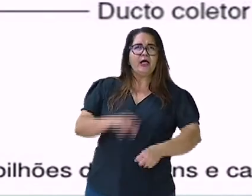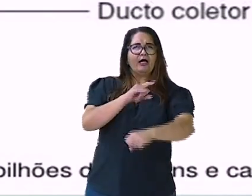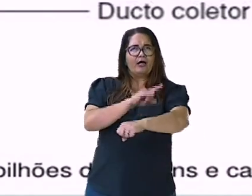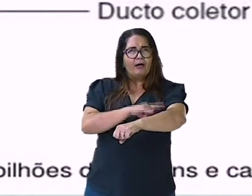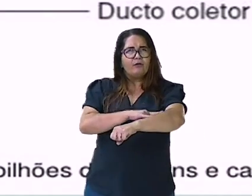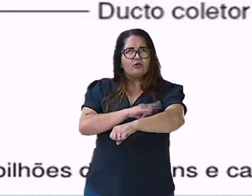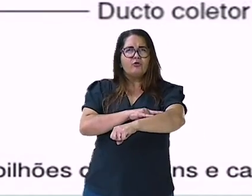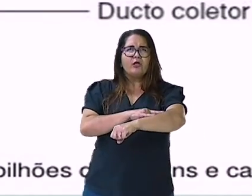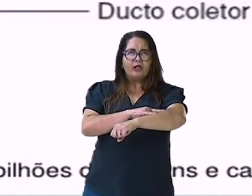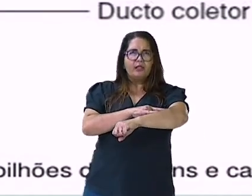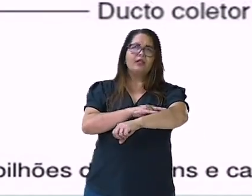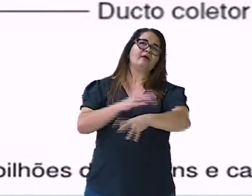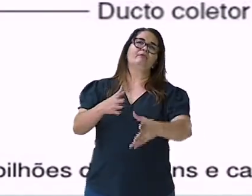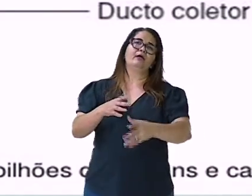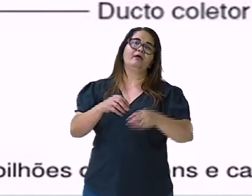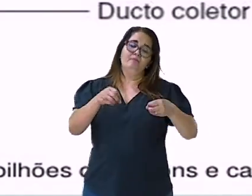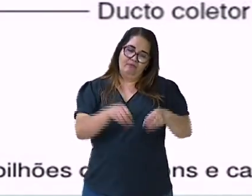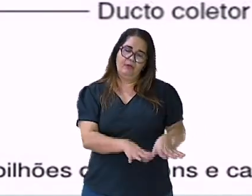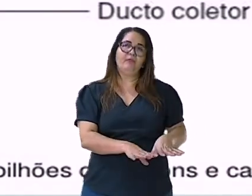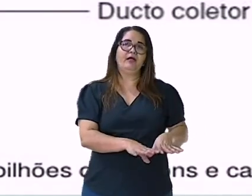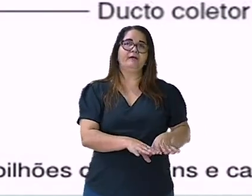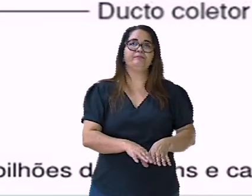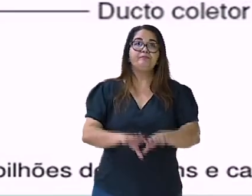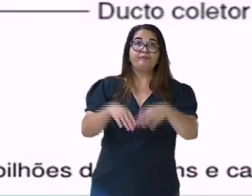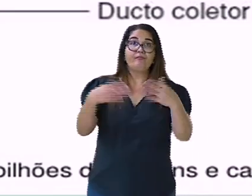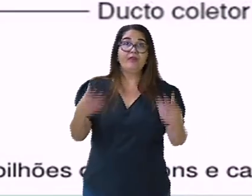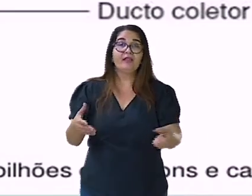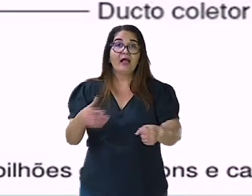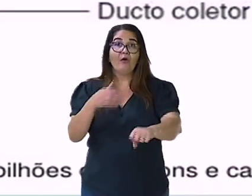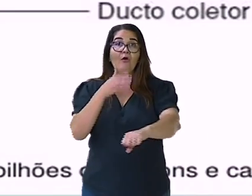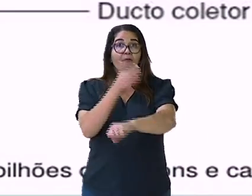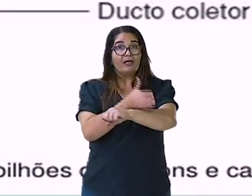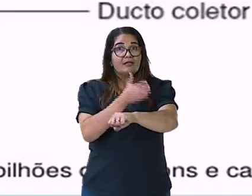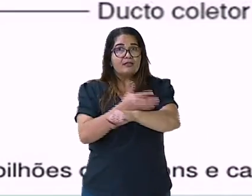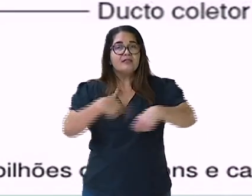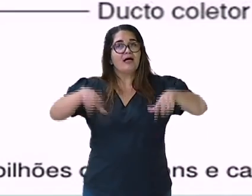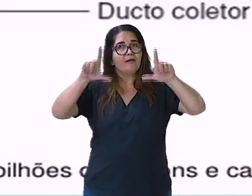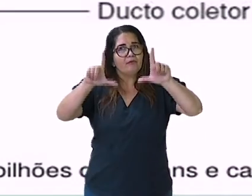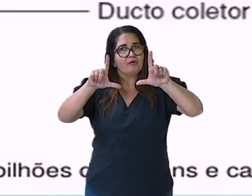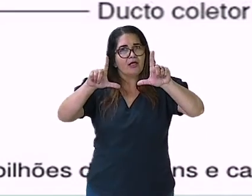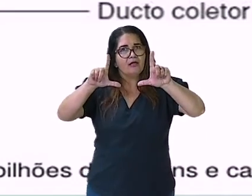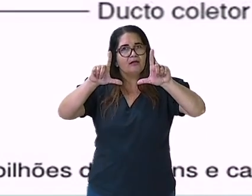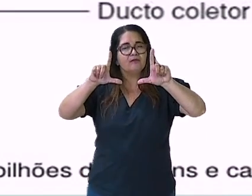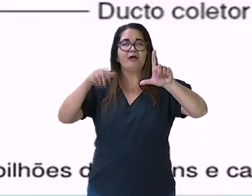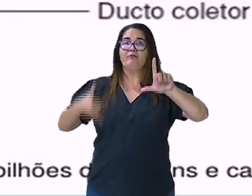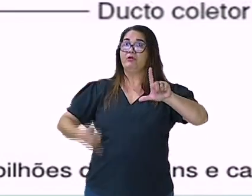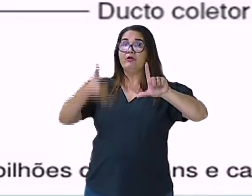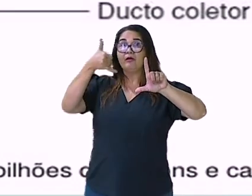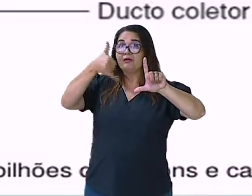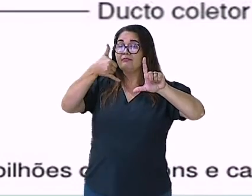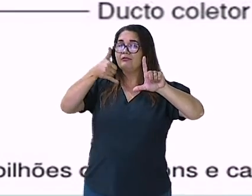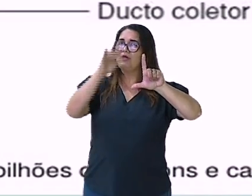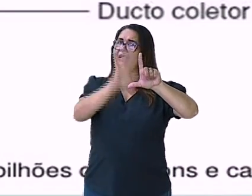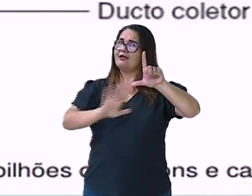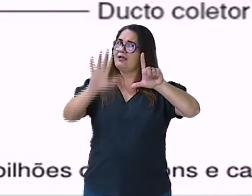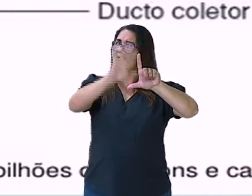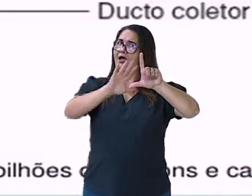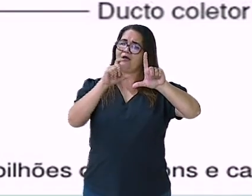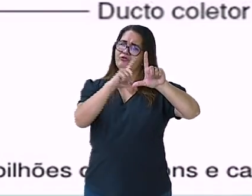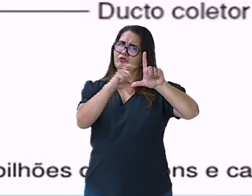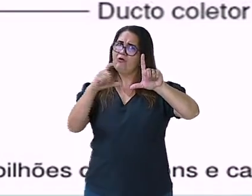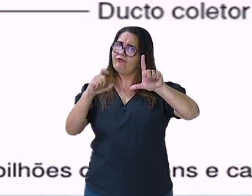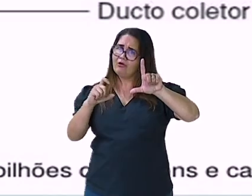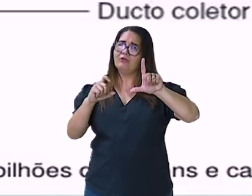acessar nossas atividades na plataforma SMED-GV, você vai apontar a câmera do seu celular na imagem que aparece no canto da